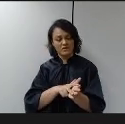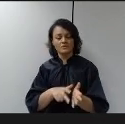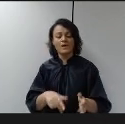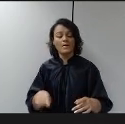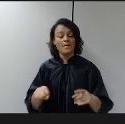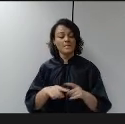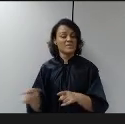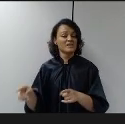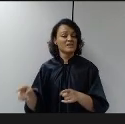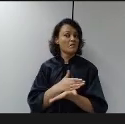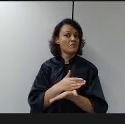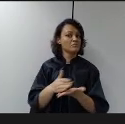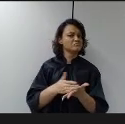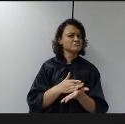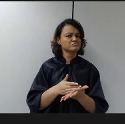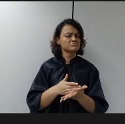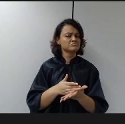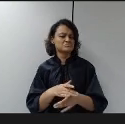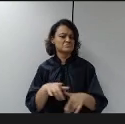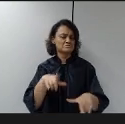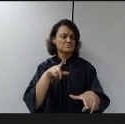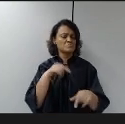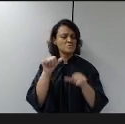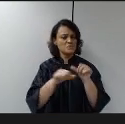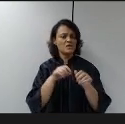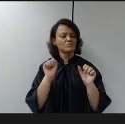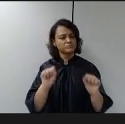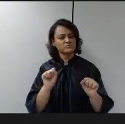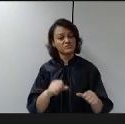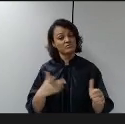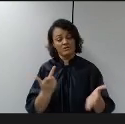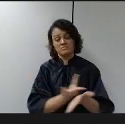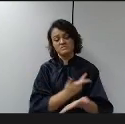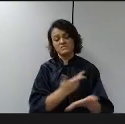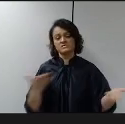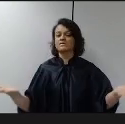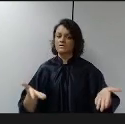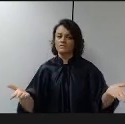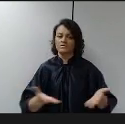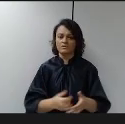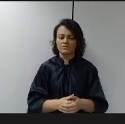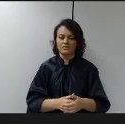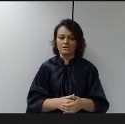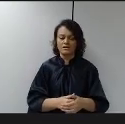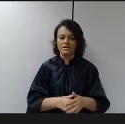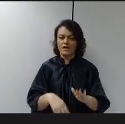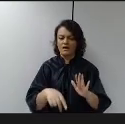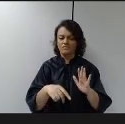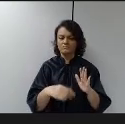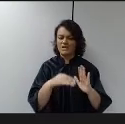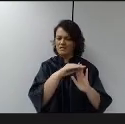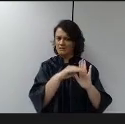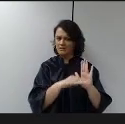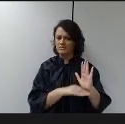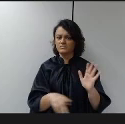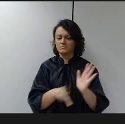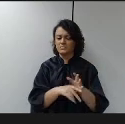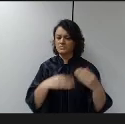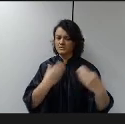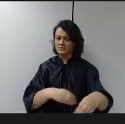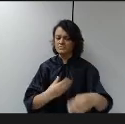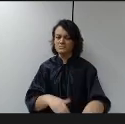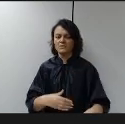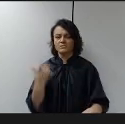o que acontece aqui no presente caso. As cláusulas de barreira em concurso público para a seleção dos candidatos mais